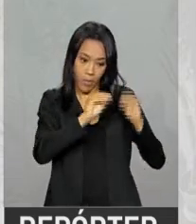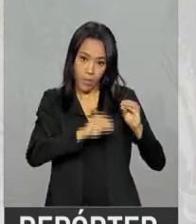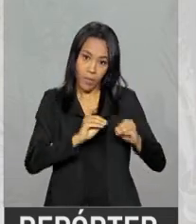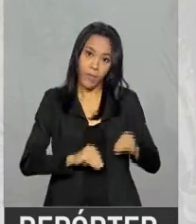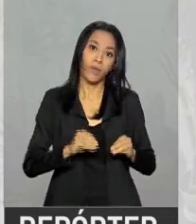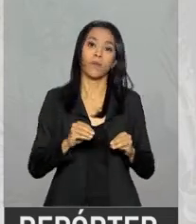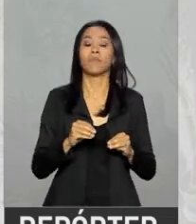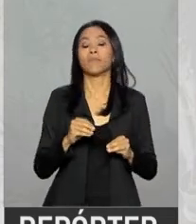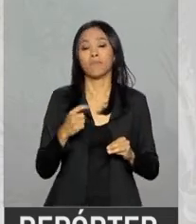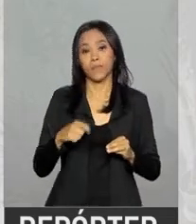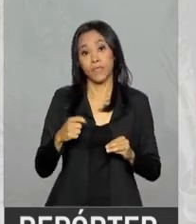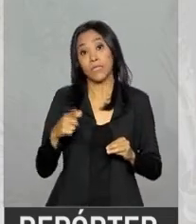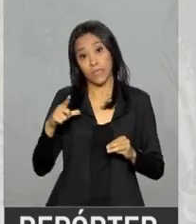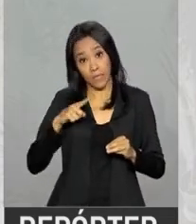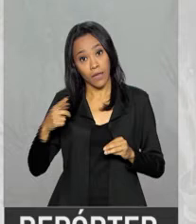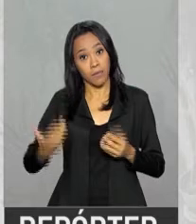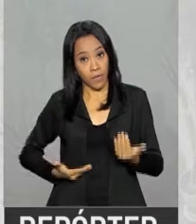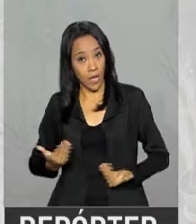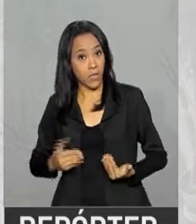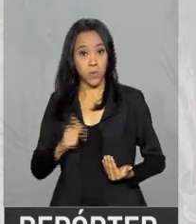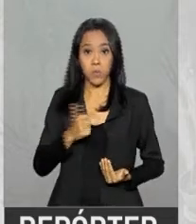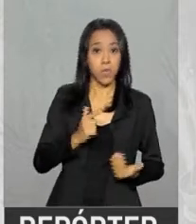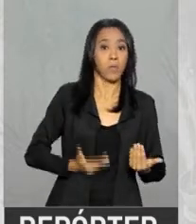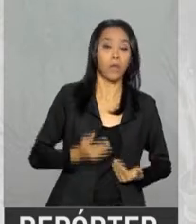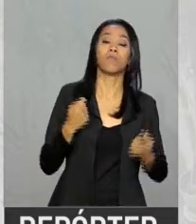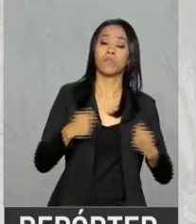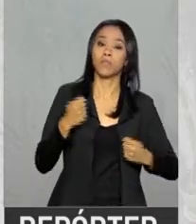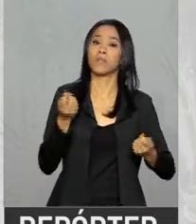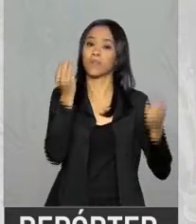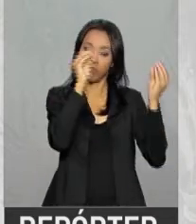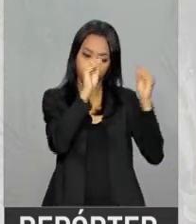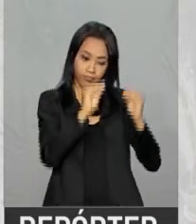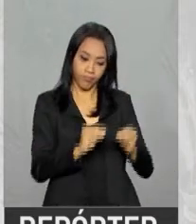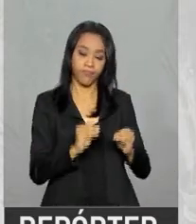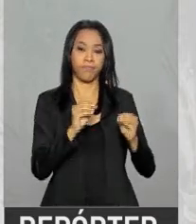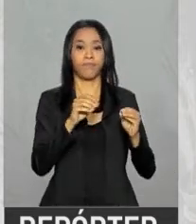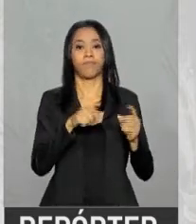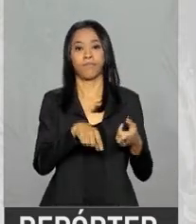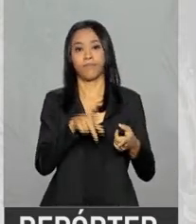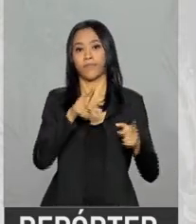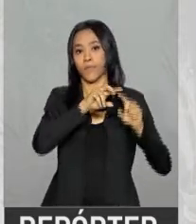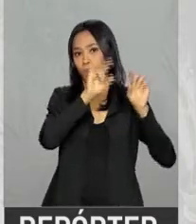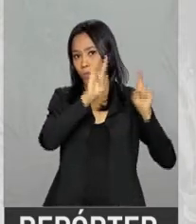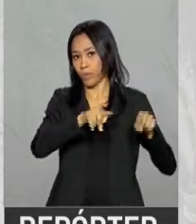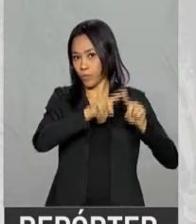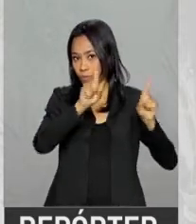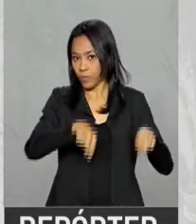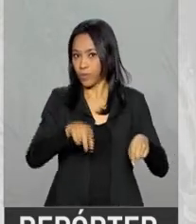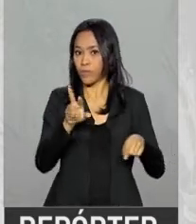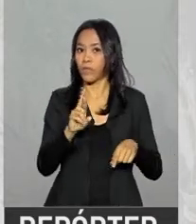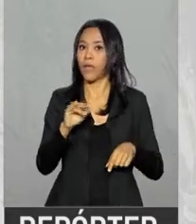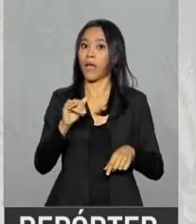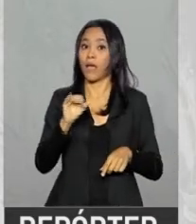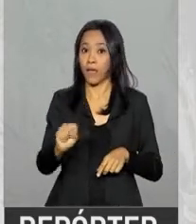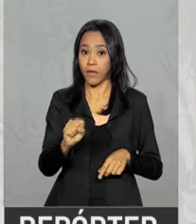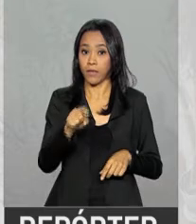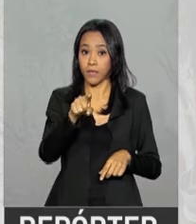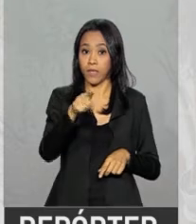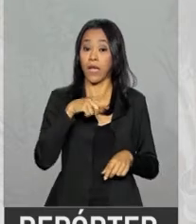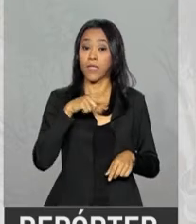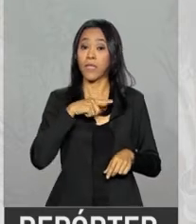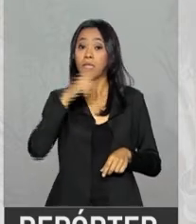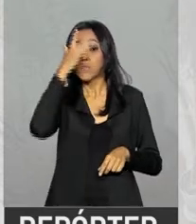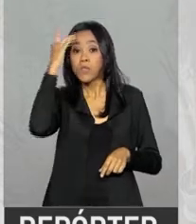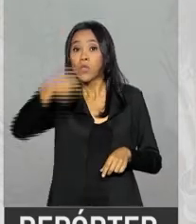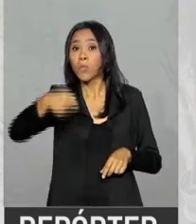sem empregado, por estabelecimentos com cadastro específico do INSS com funcionários e por microempreendedores individuais